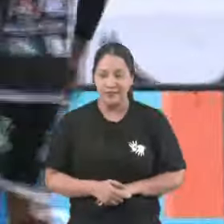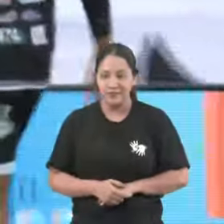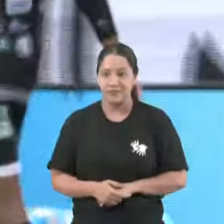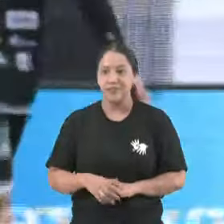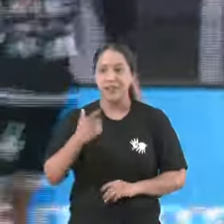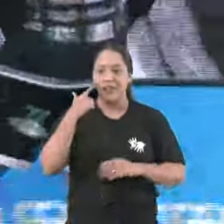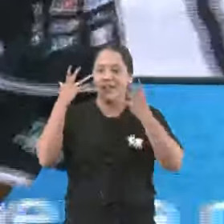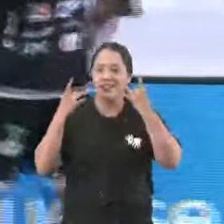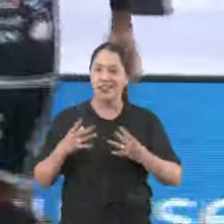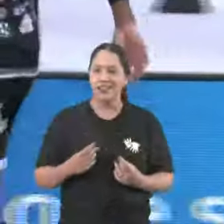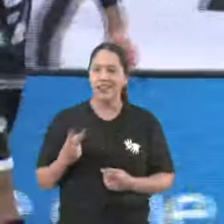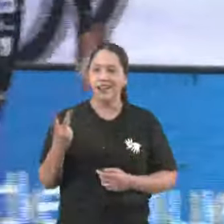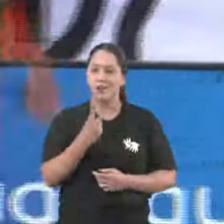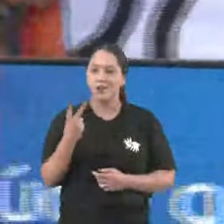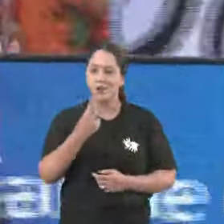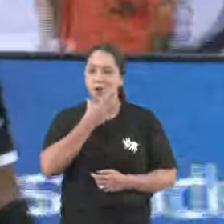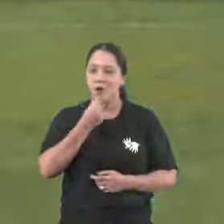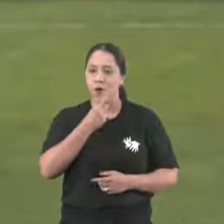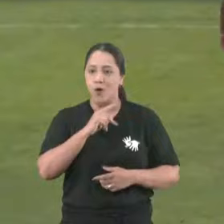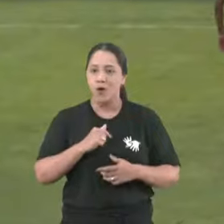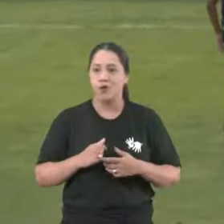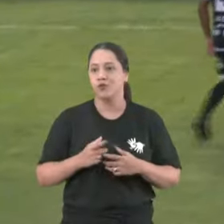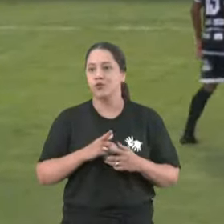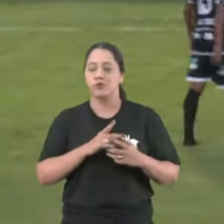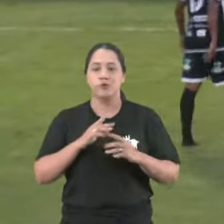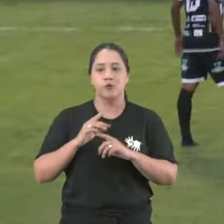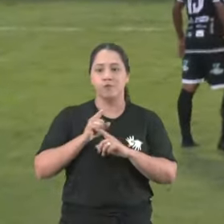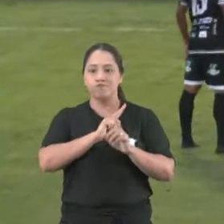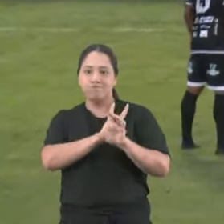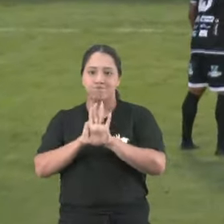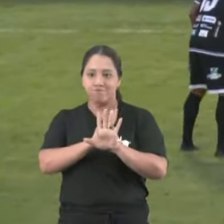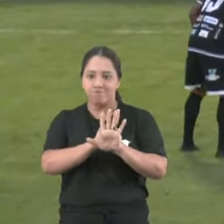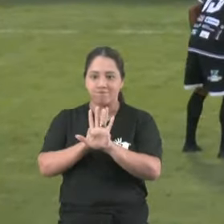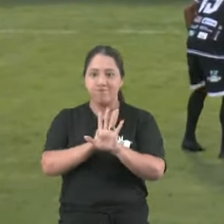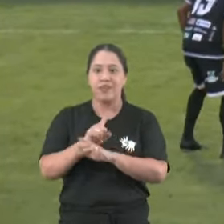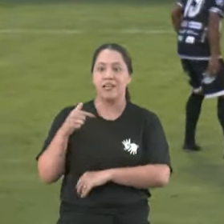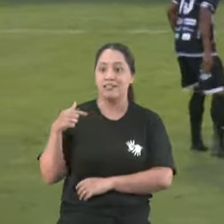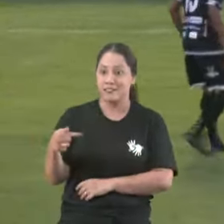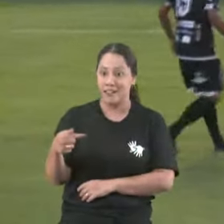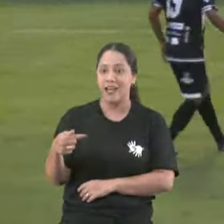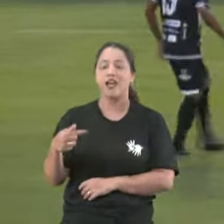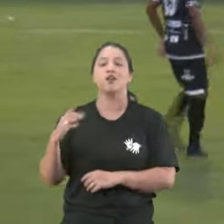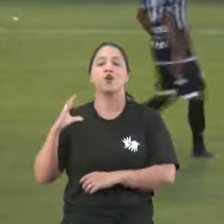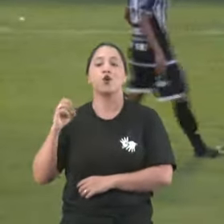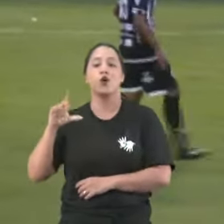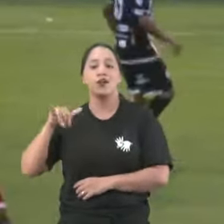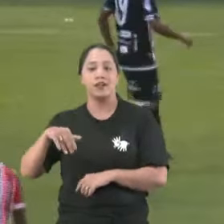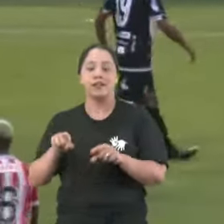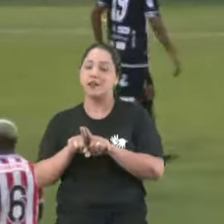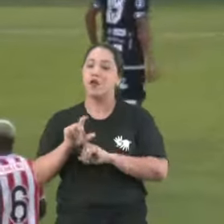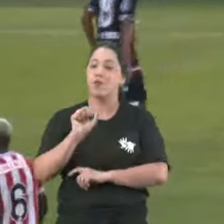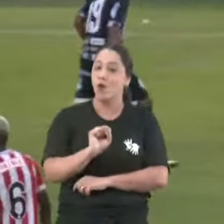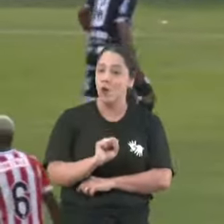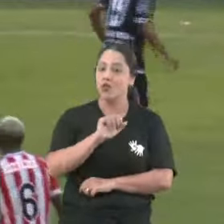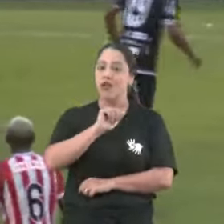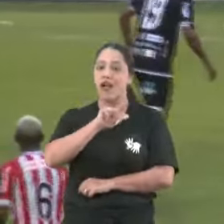Vendo no detalhe os dois homens de contenção no meio campo do Asa, o 7 Colina e o 8 Aleph.